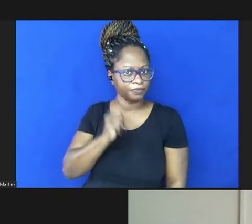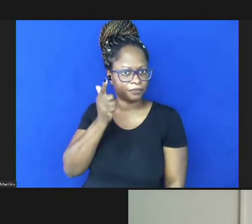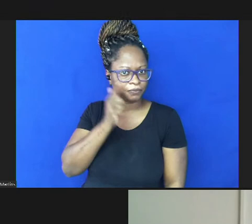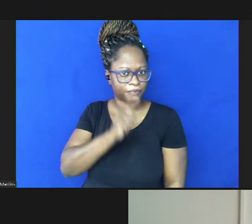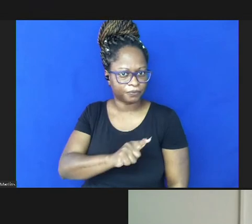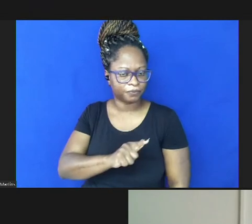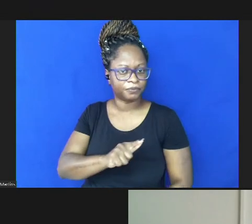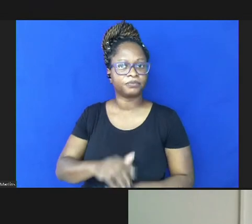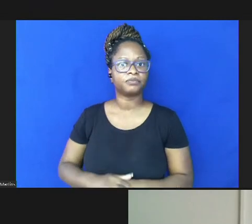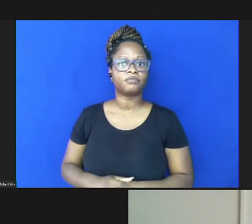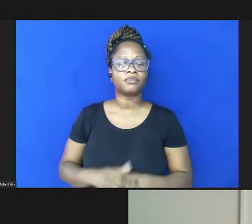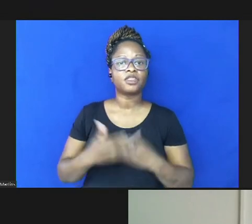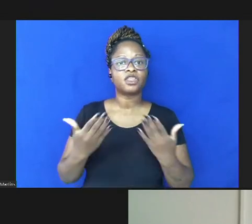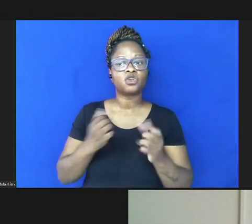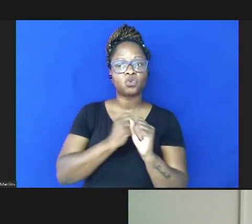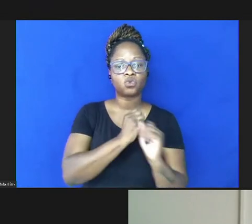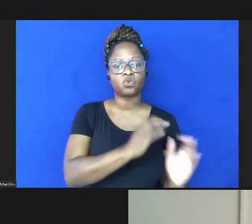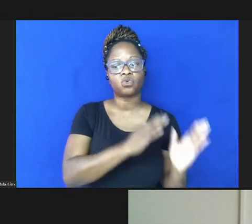Em